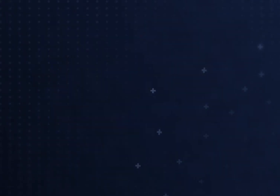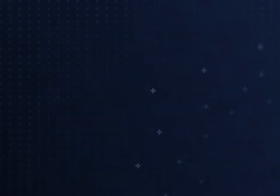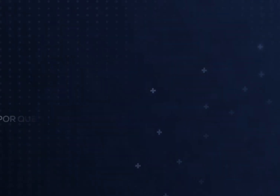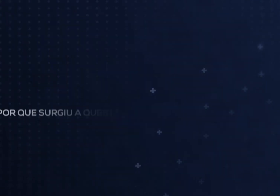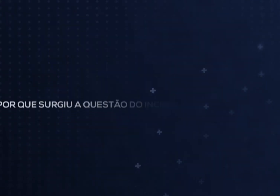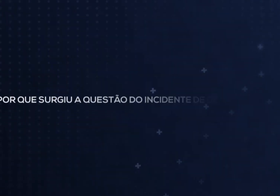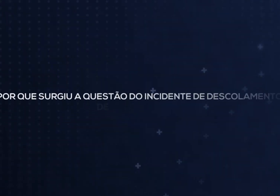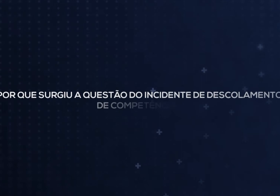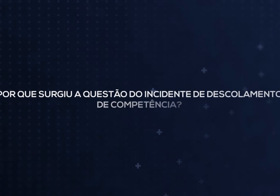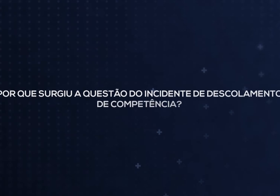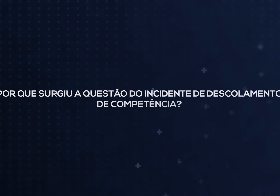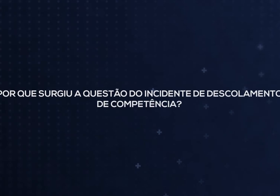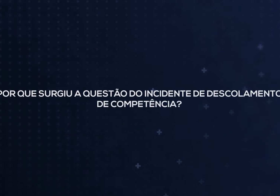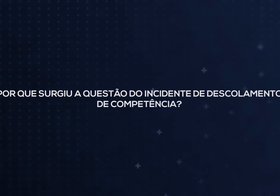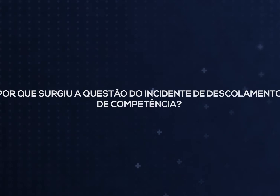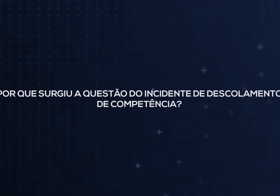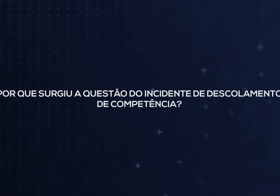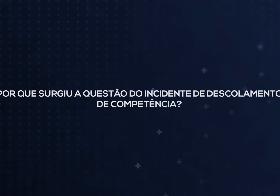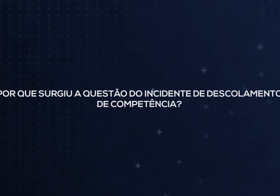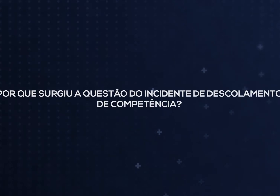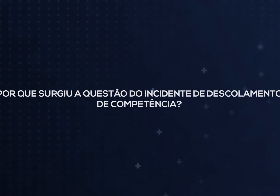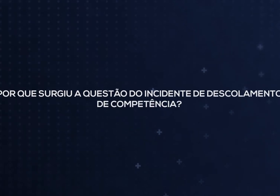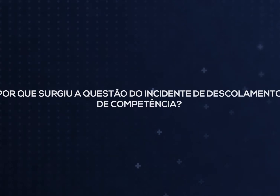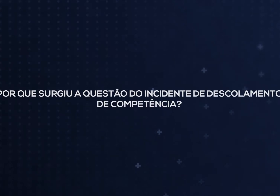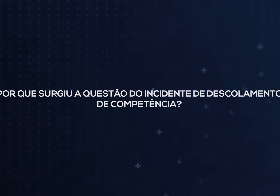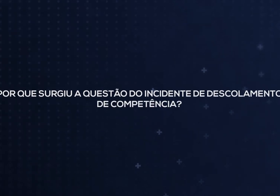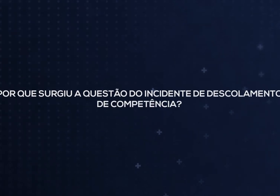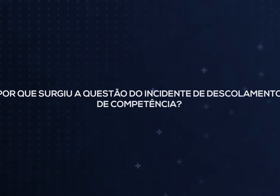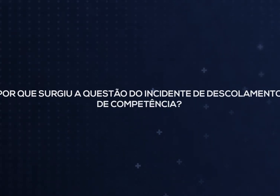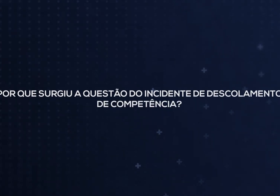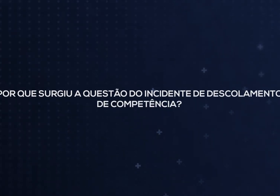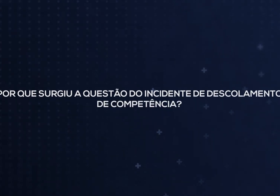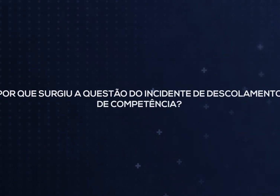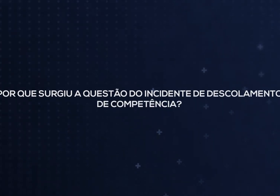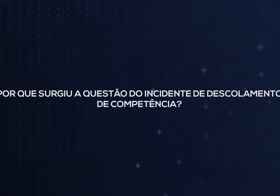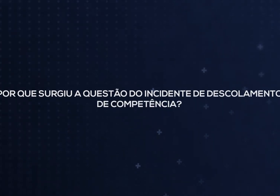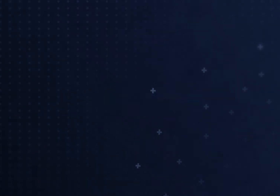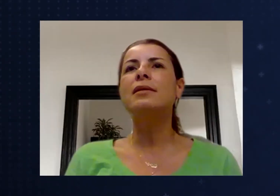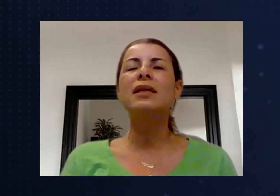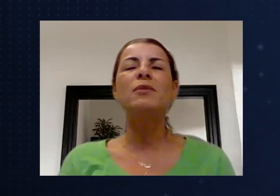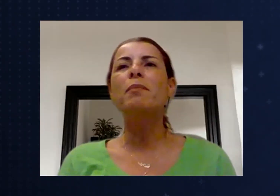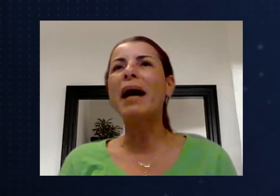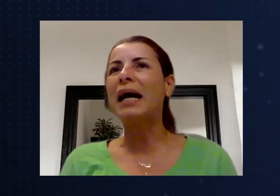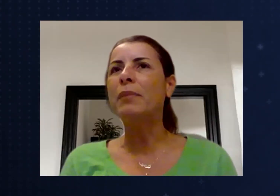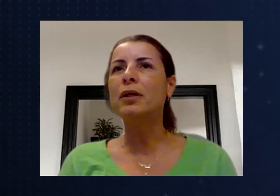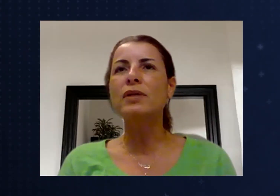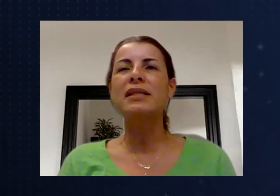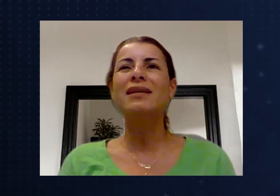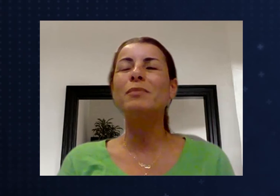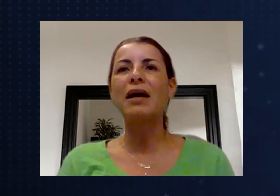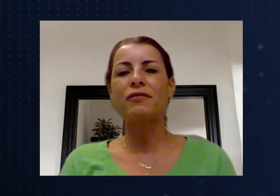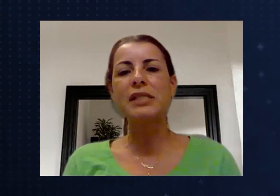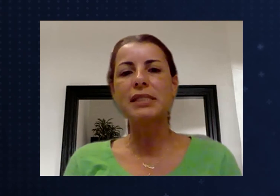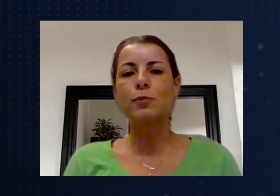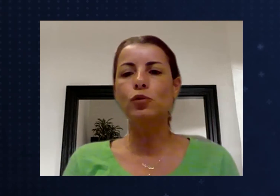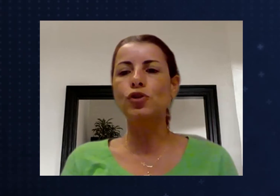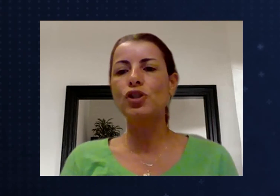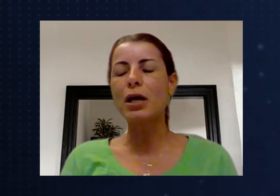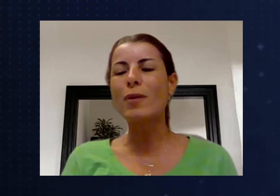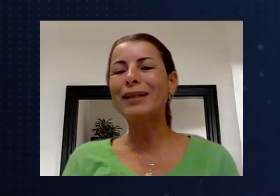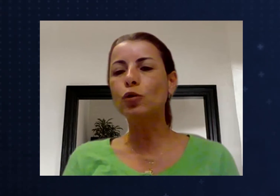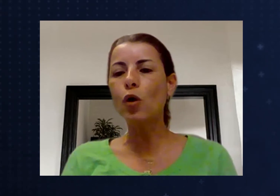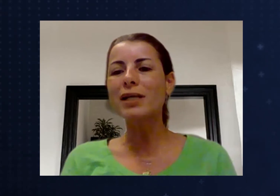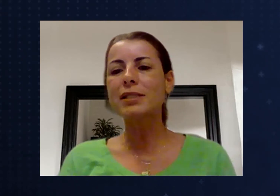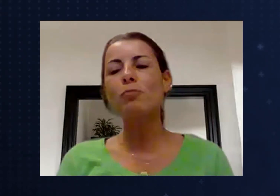culpados. Por que surgiu a questão do incidente de deslocamento de competência? esse crime bárbaro, esse crime gravíssimo